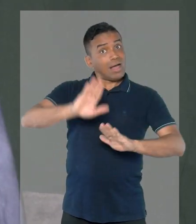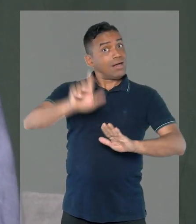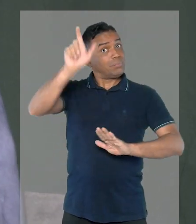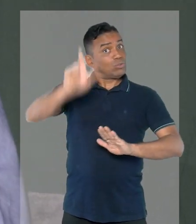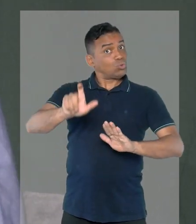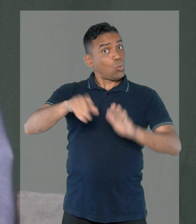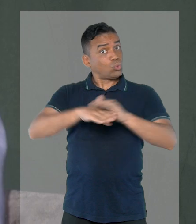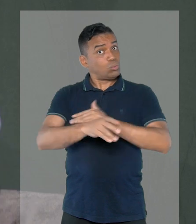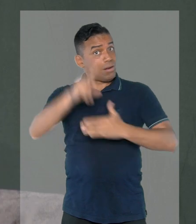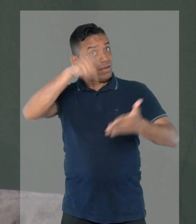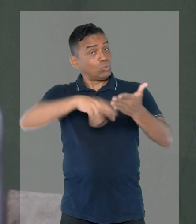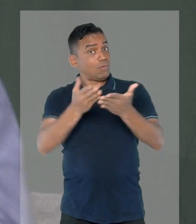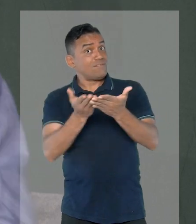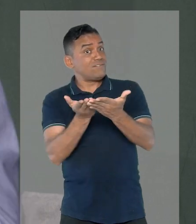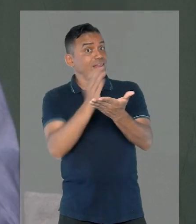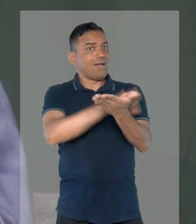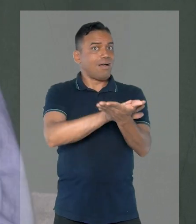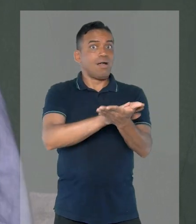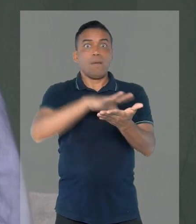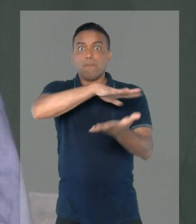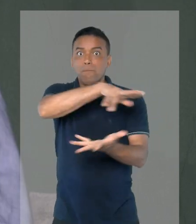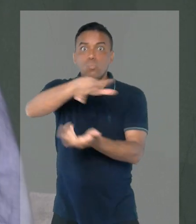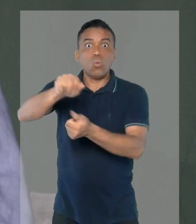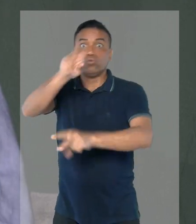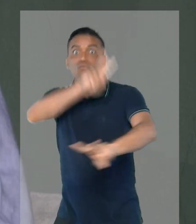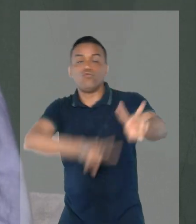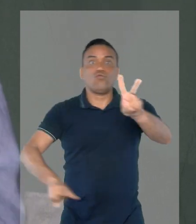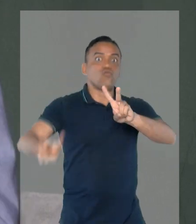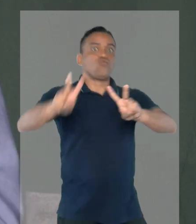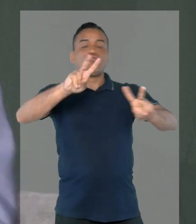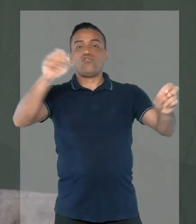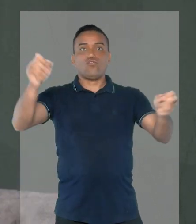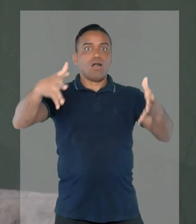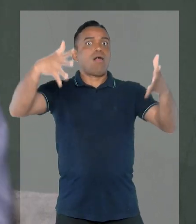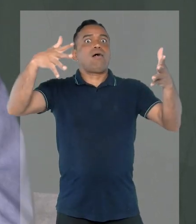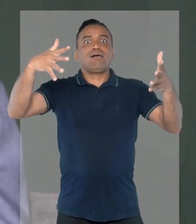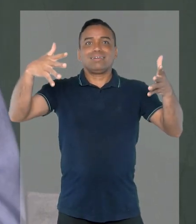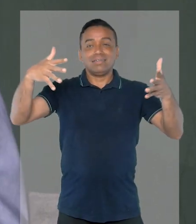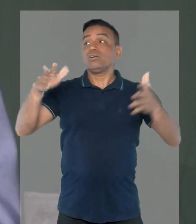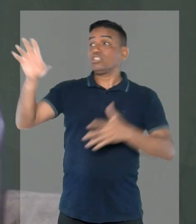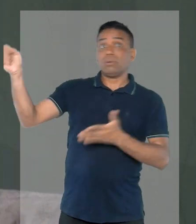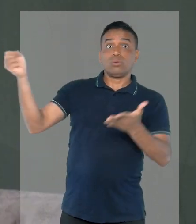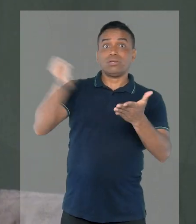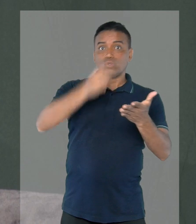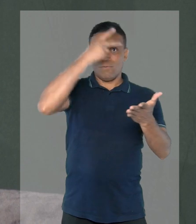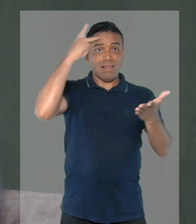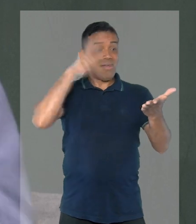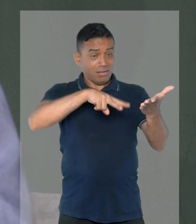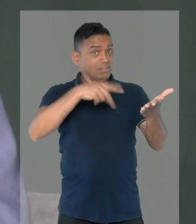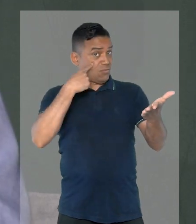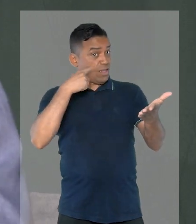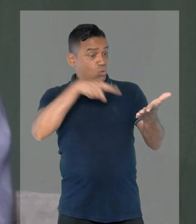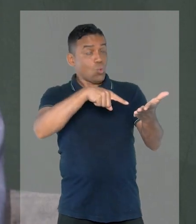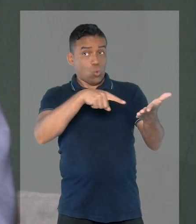esta página. Aqui dissipa-se o mundo visionário e platônico. Então, ele está chamando o leitor, está avisando o leitor, então,